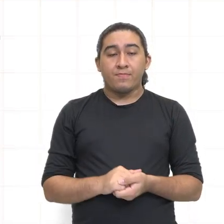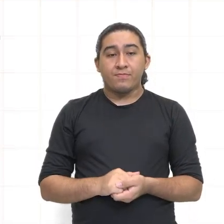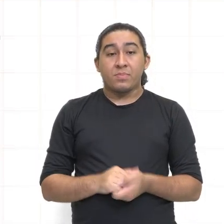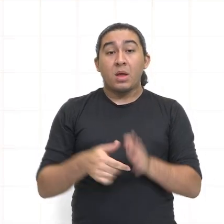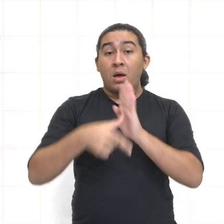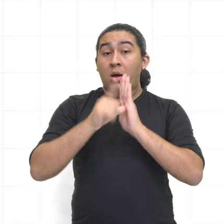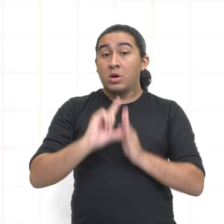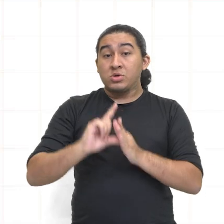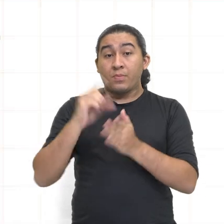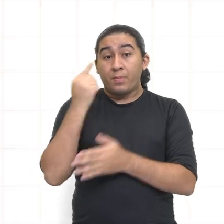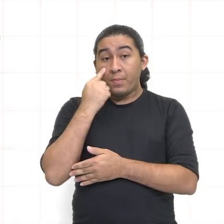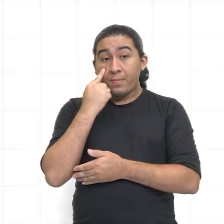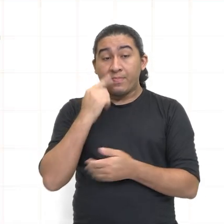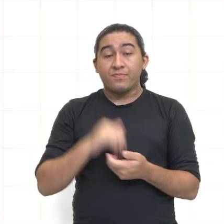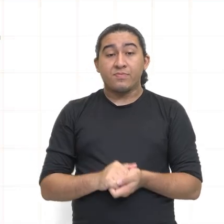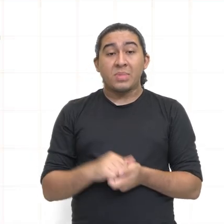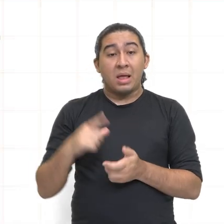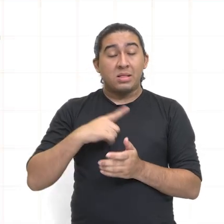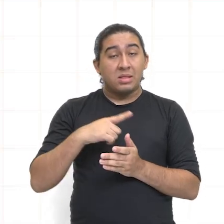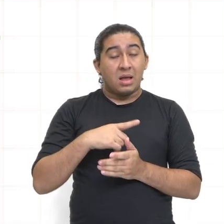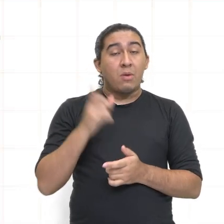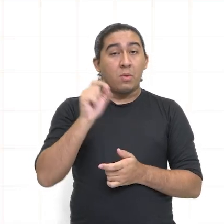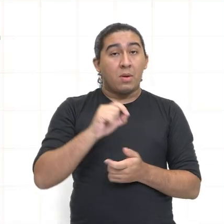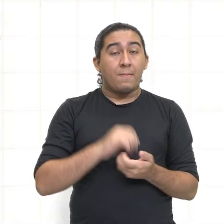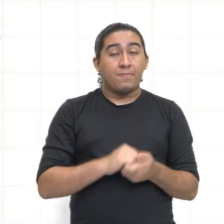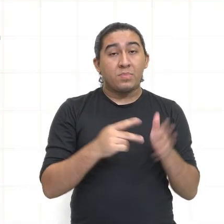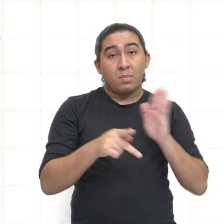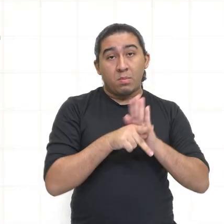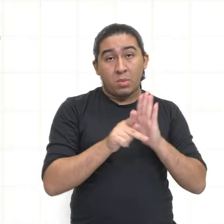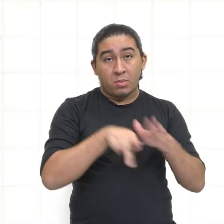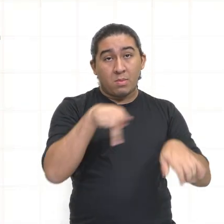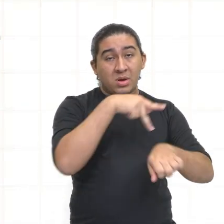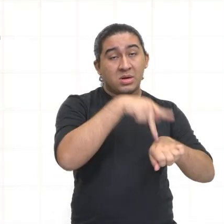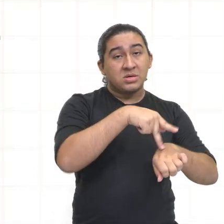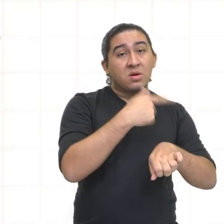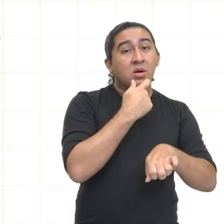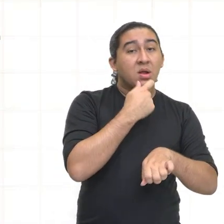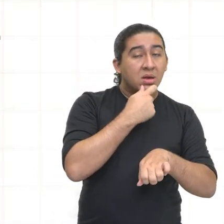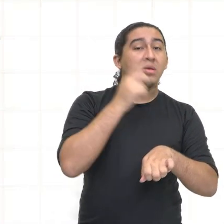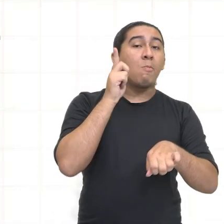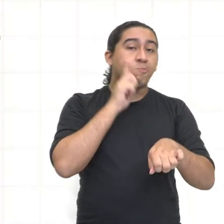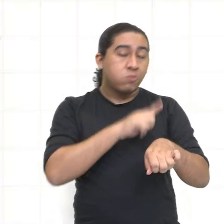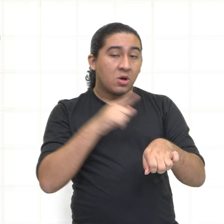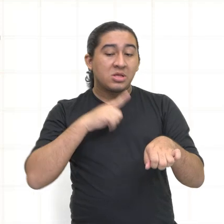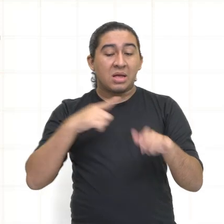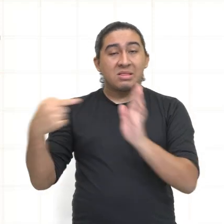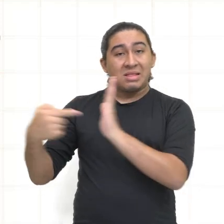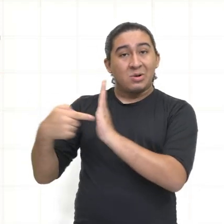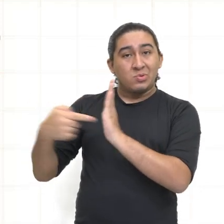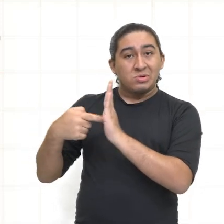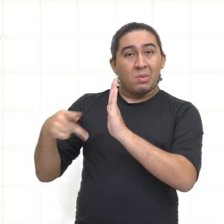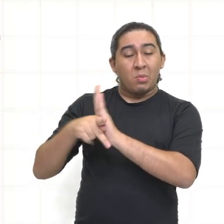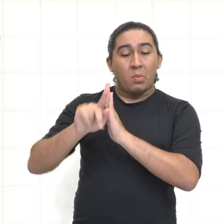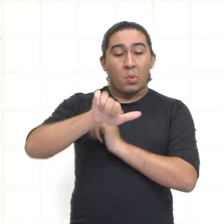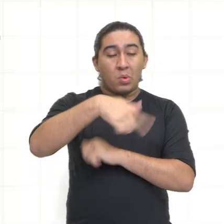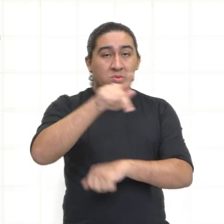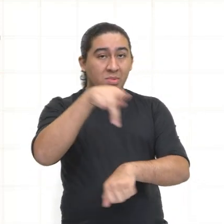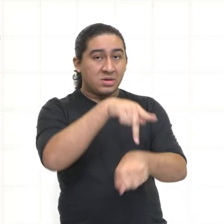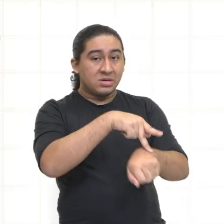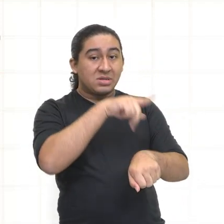Antecedentes: denúncia americana e inglesa de que o Iraque possuía armas de destruição em